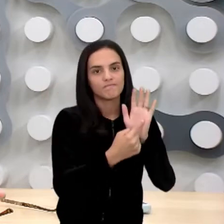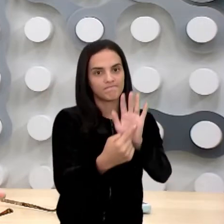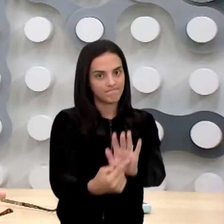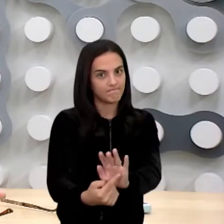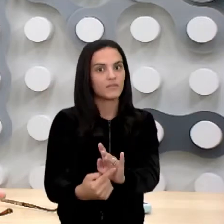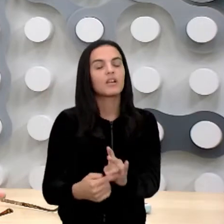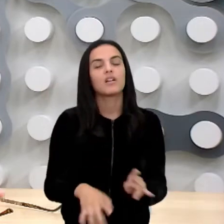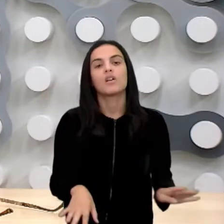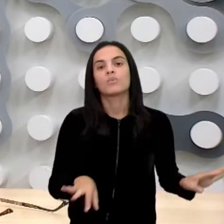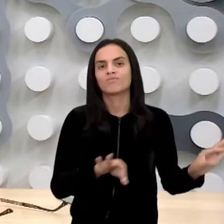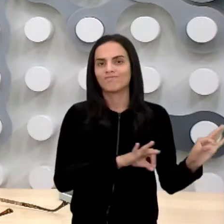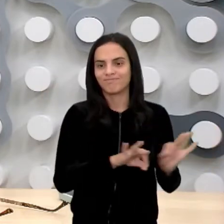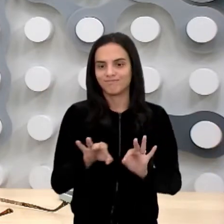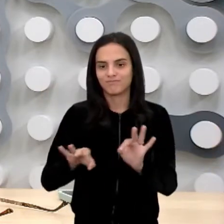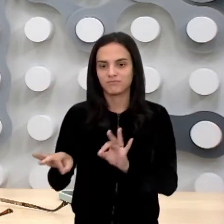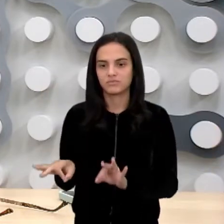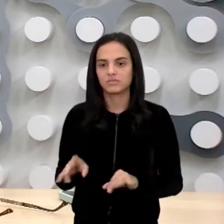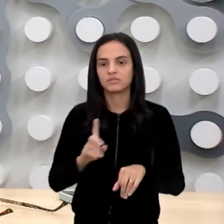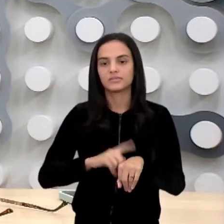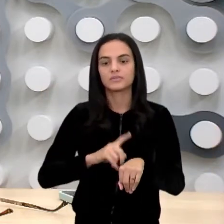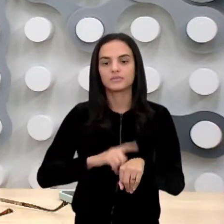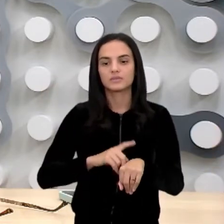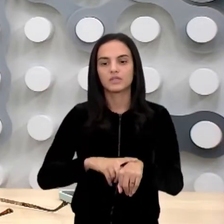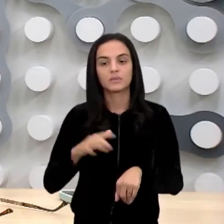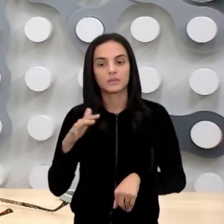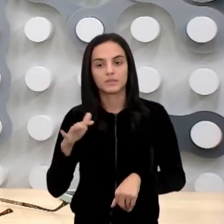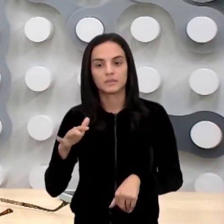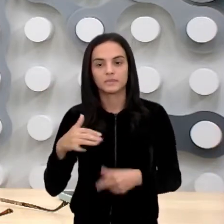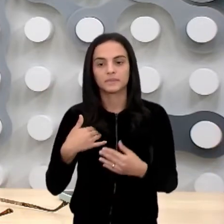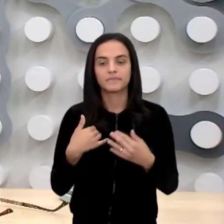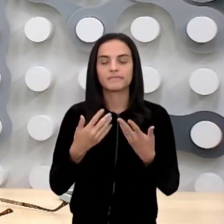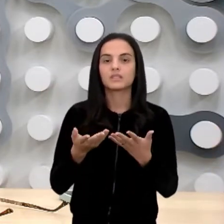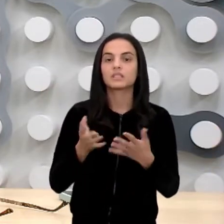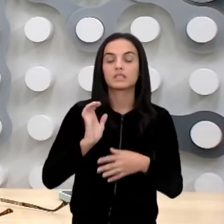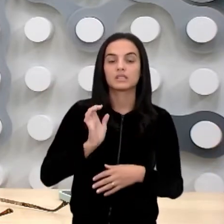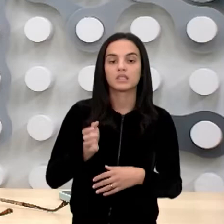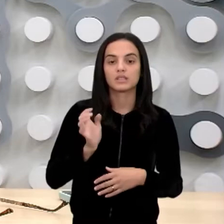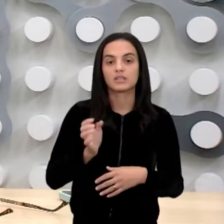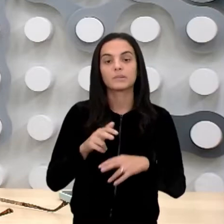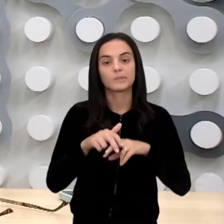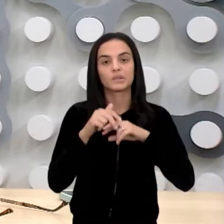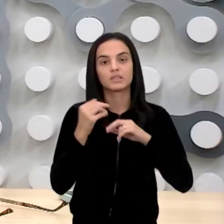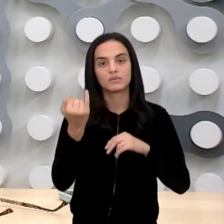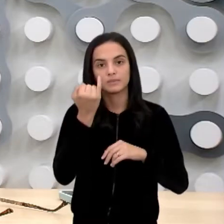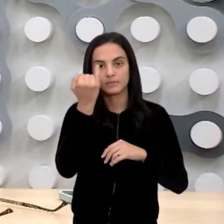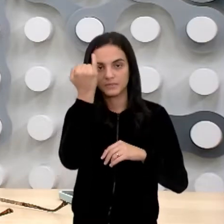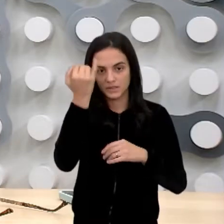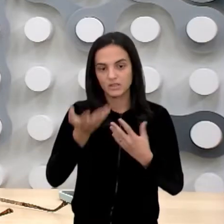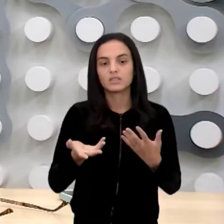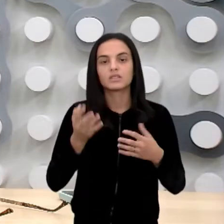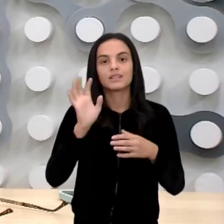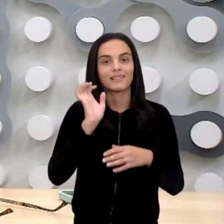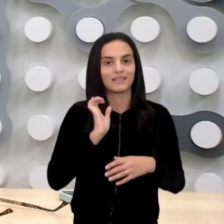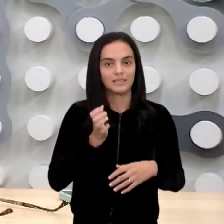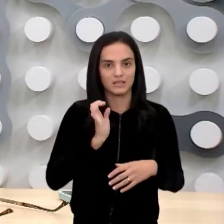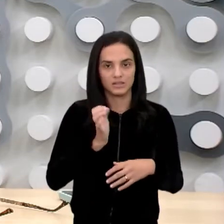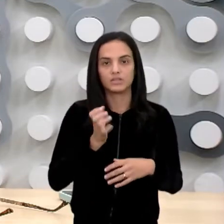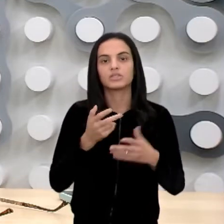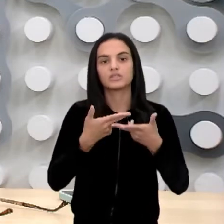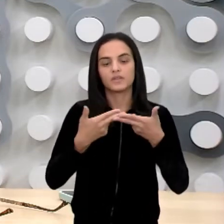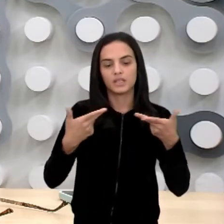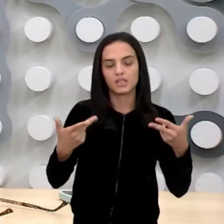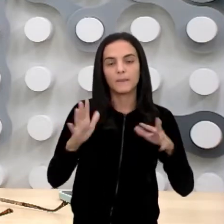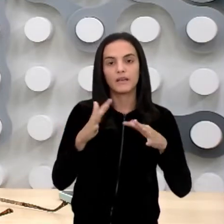uma projeção pelo tempo médio aí, feito através de estatísticas, por isso a importância aí da estatística, né, e